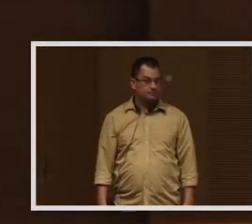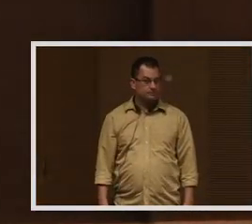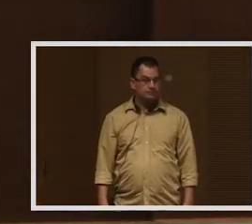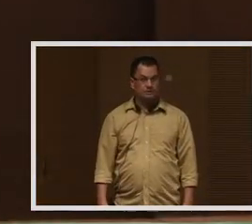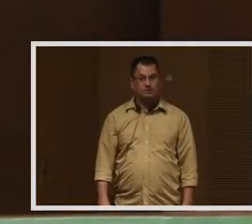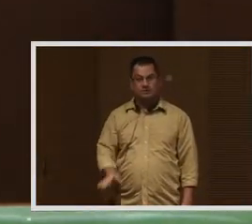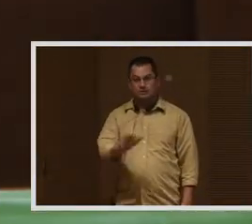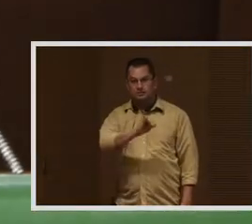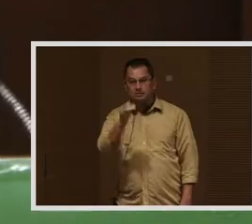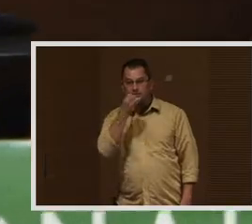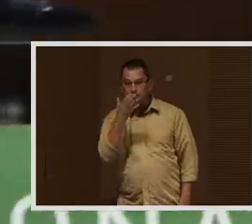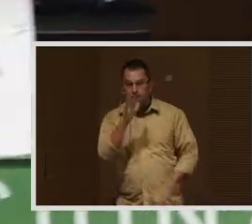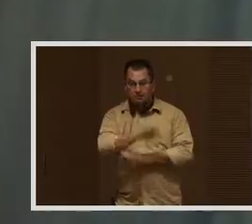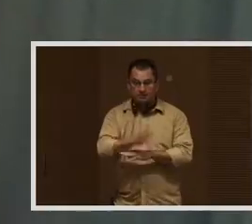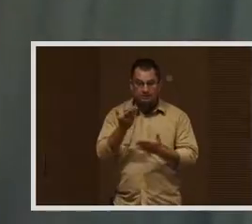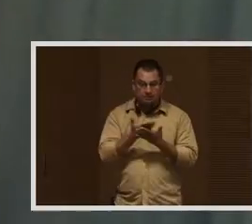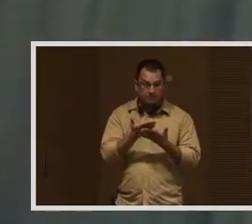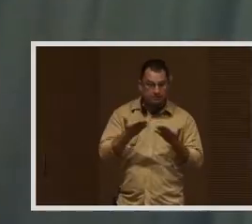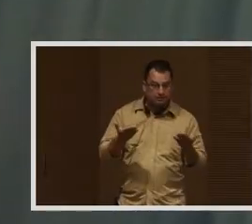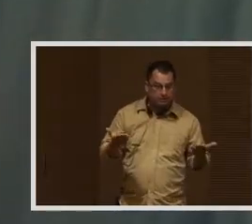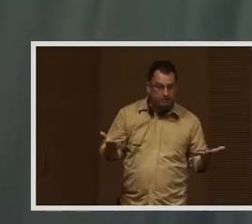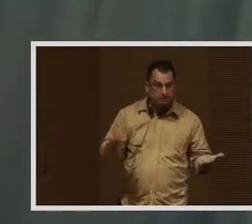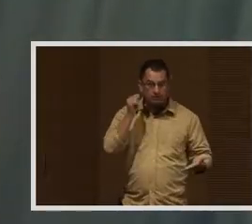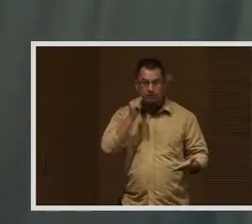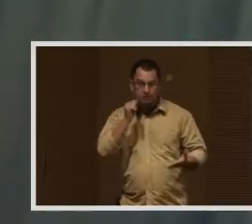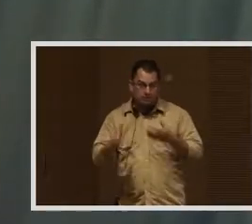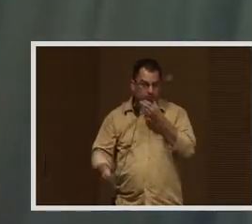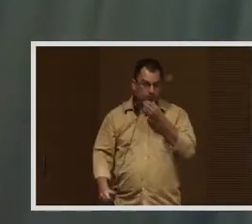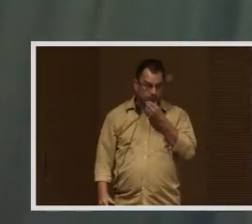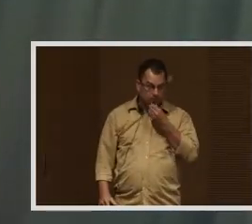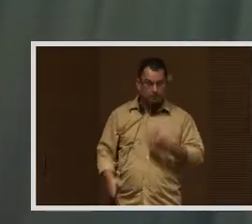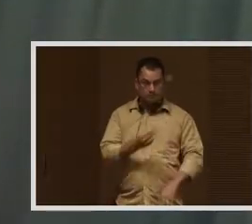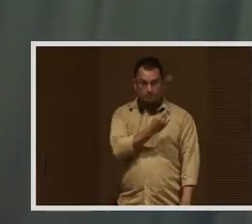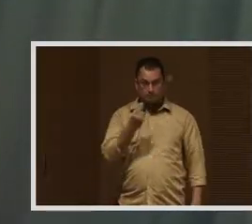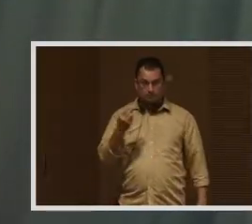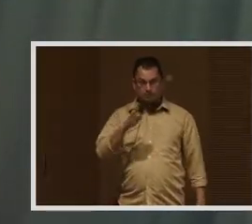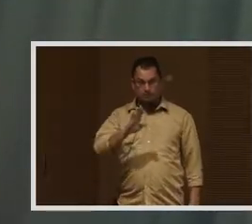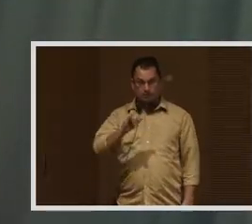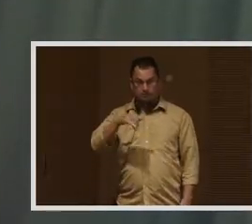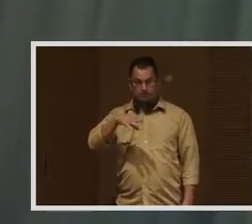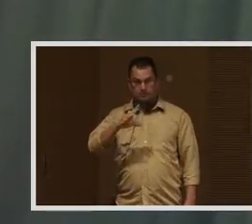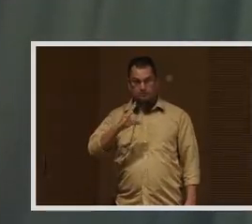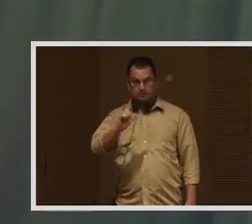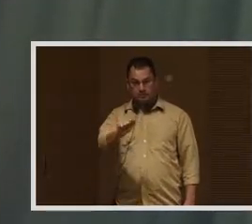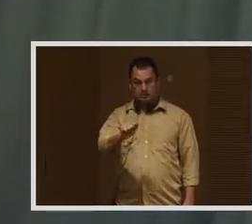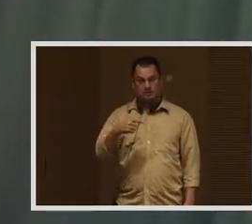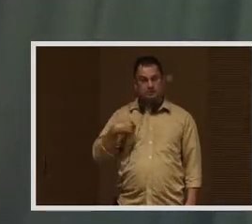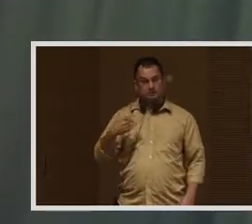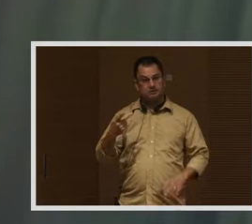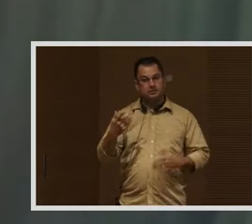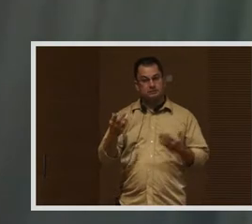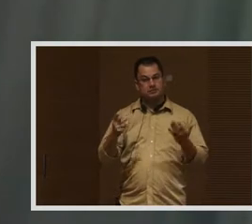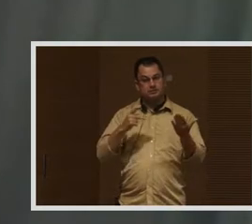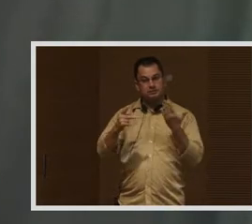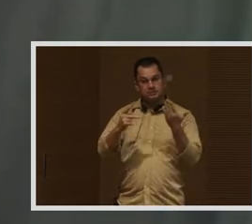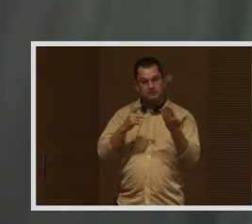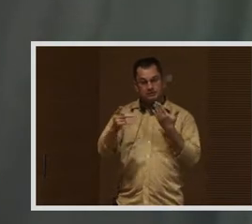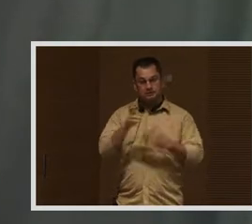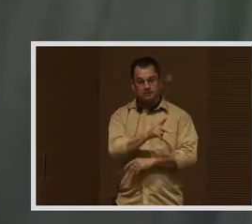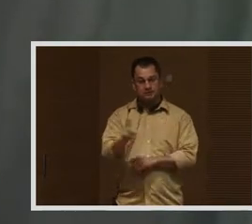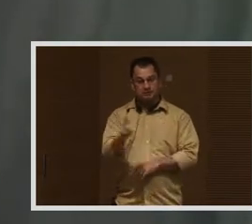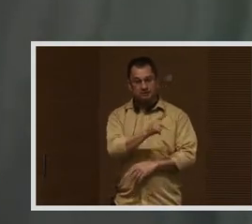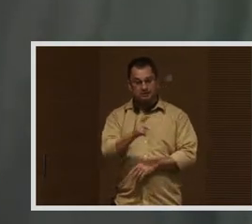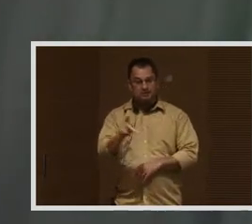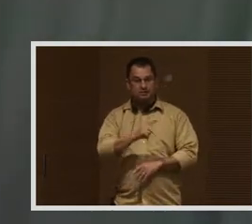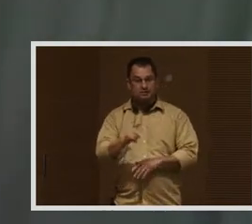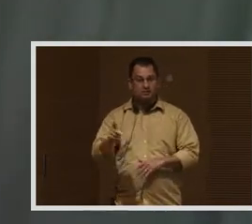Olá, boa tarde a todas, todos e todes. Meu nome é Bianca Angelucci, sou psicóloga, professora da Faculdade de